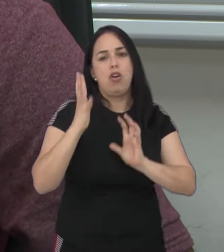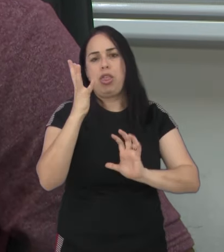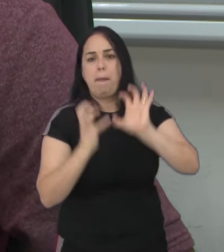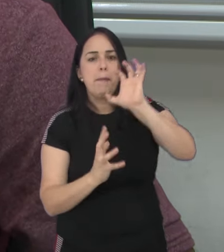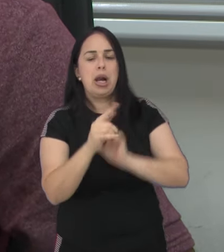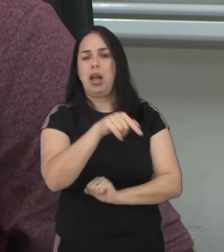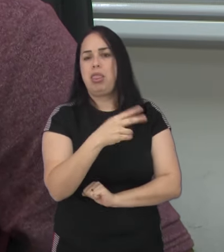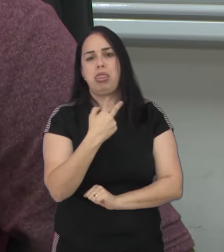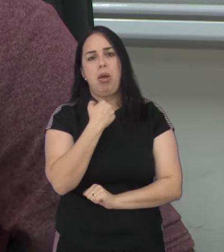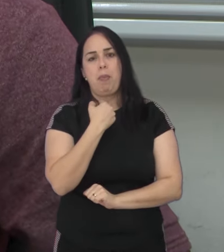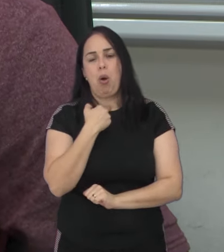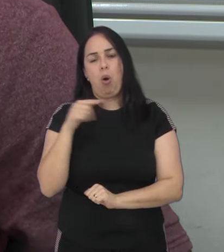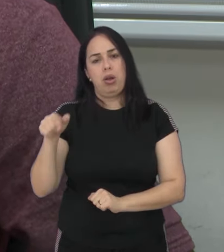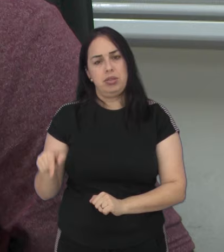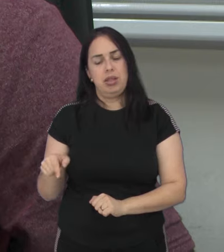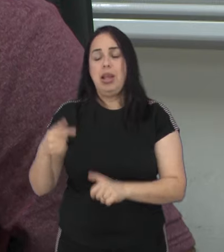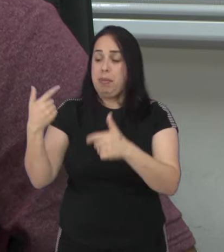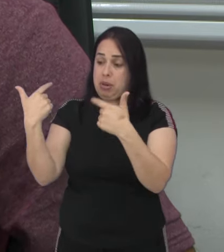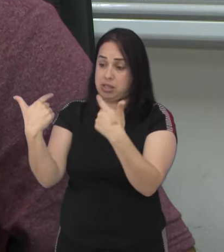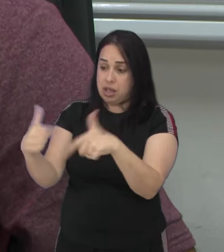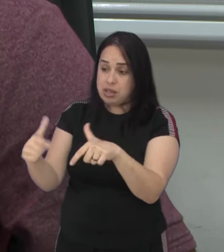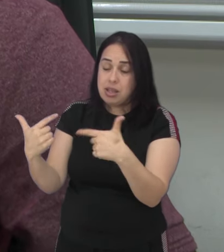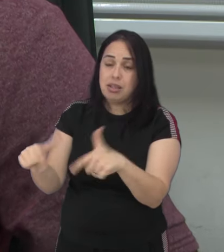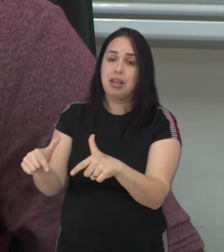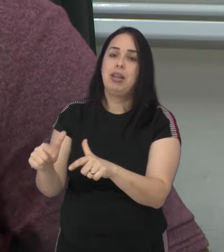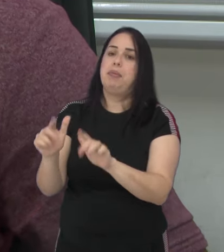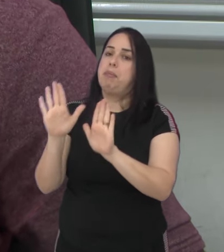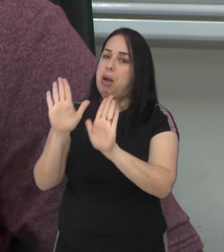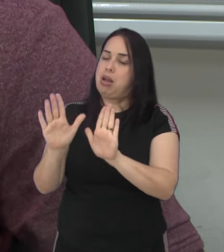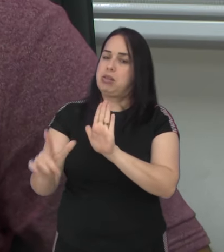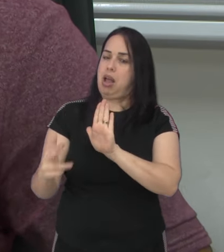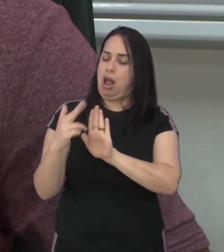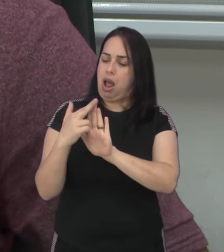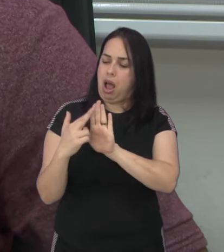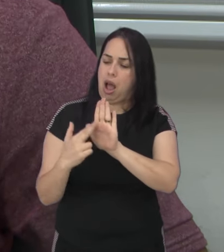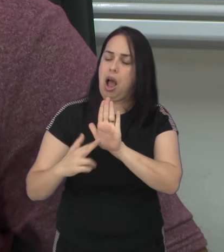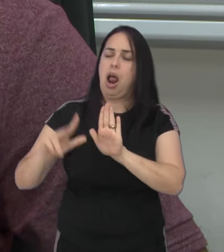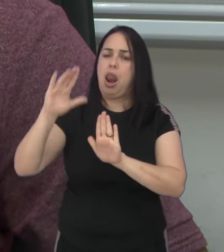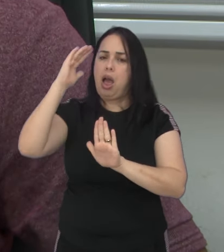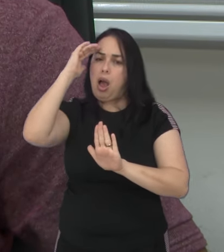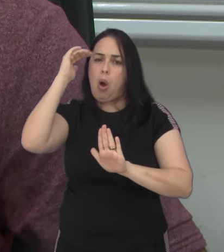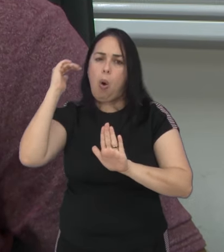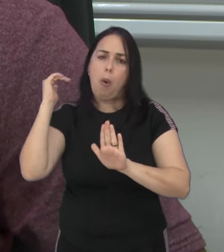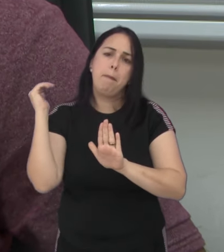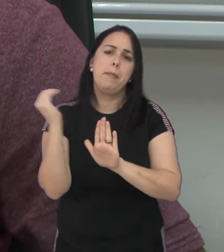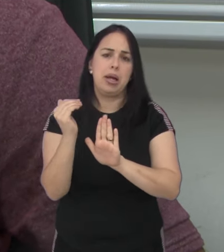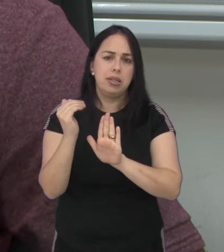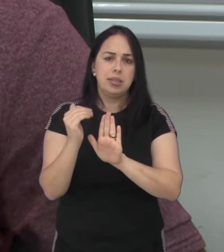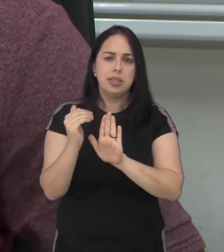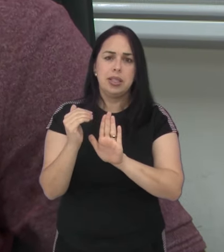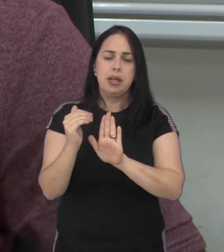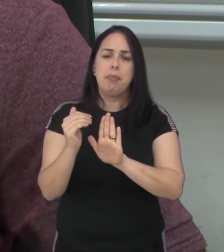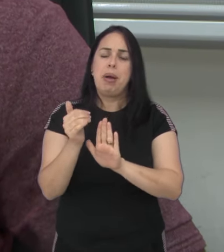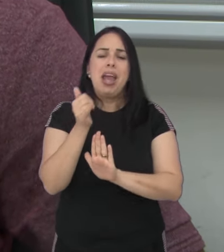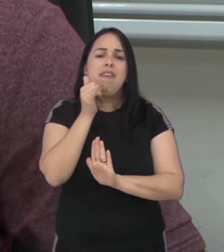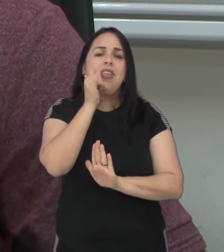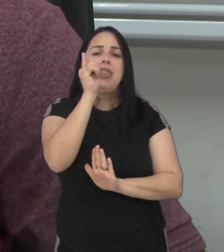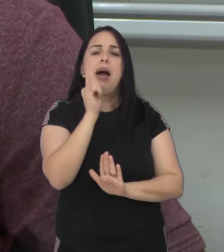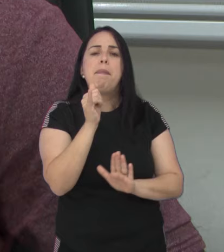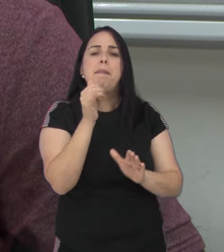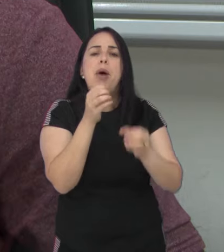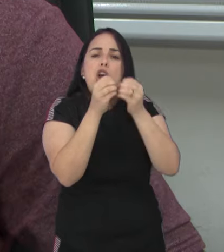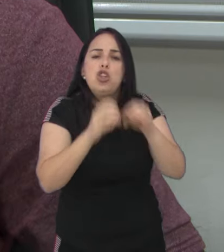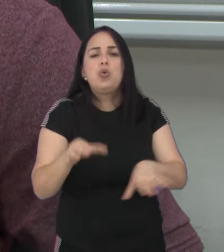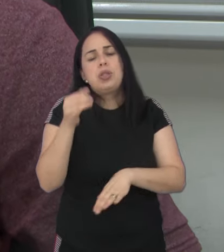para pra sociedade ele tem que trabalhar na dentro do do do de uma de uma organização que ele não venha trazer